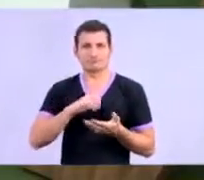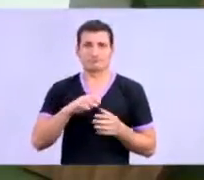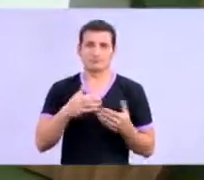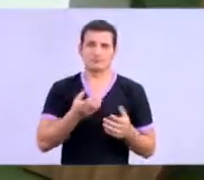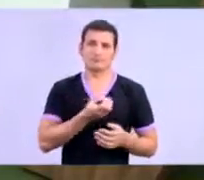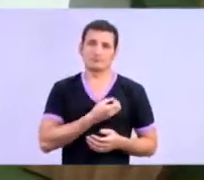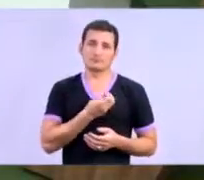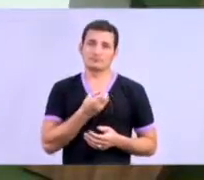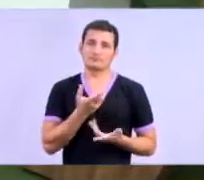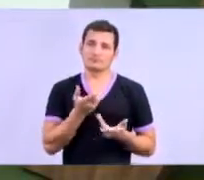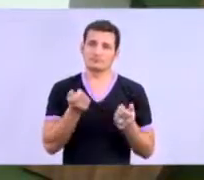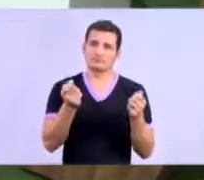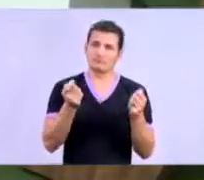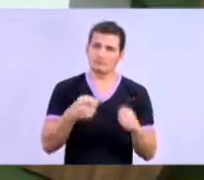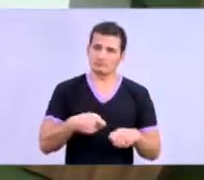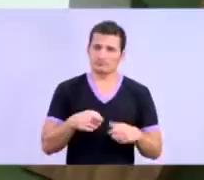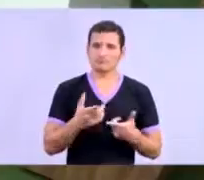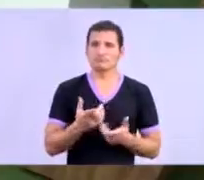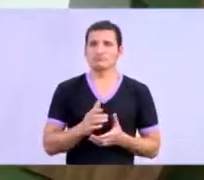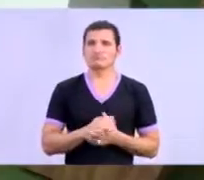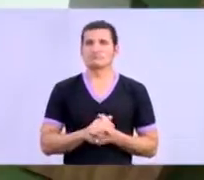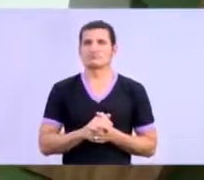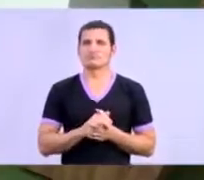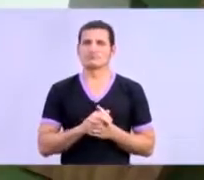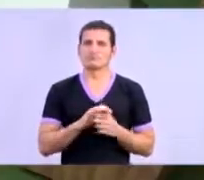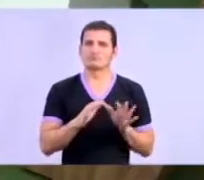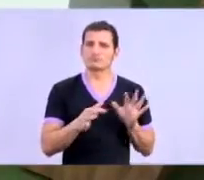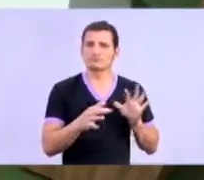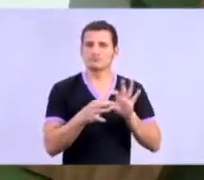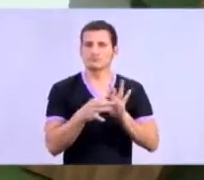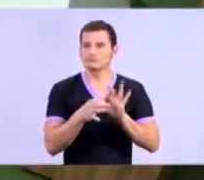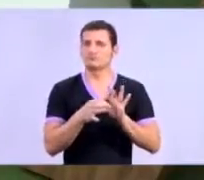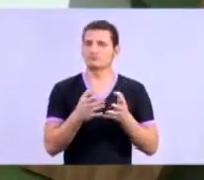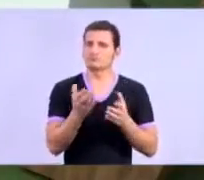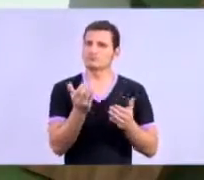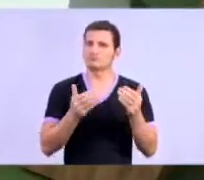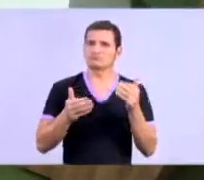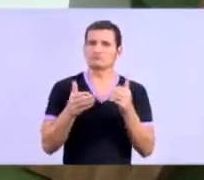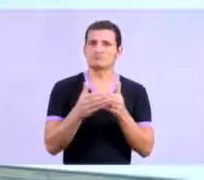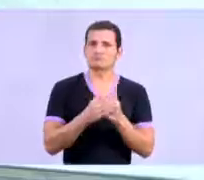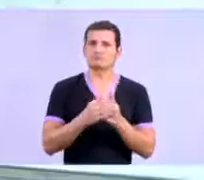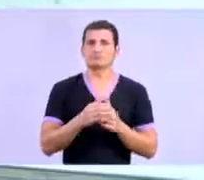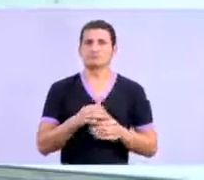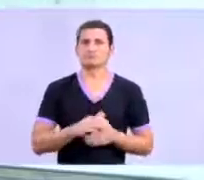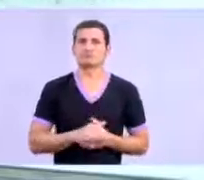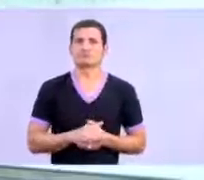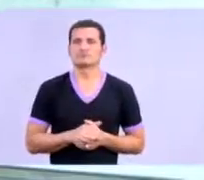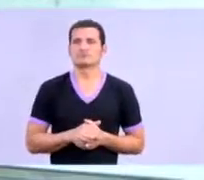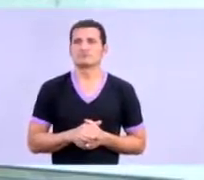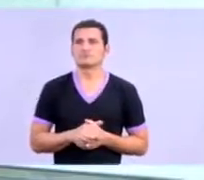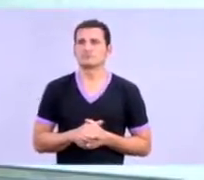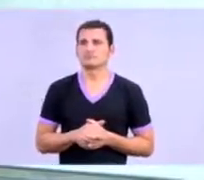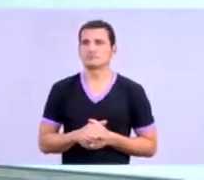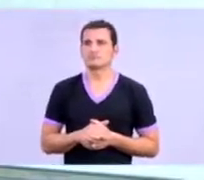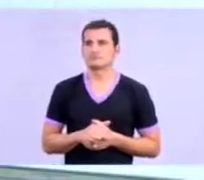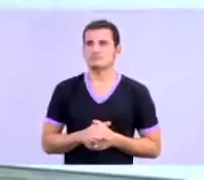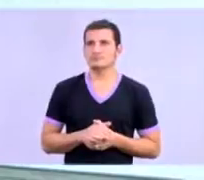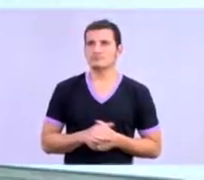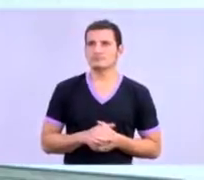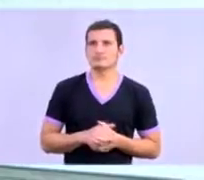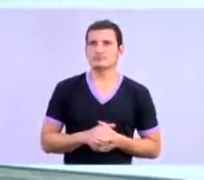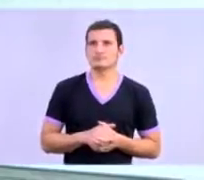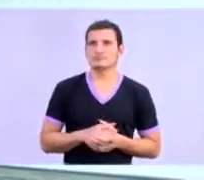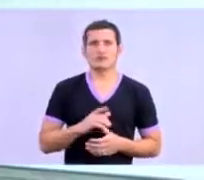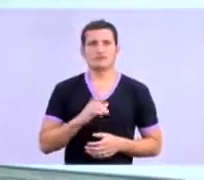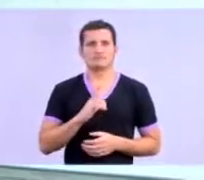essa integração aí também de tudo e funcionar independente de uma tecnologia. Bom, temos o